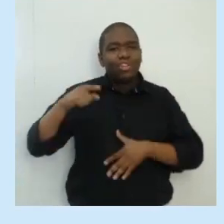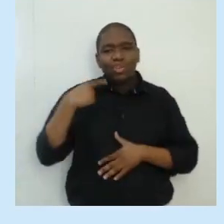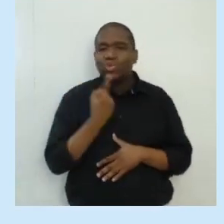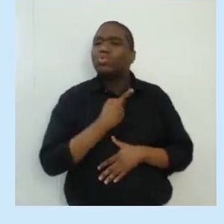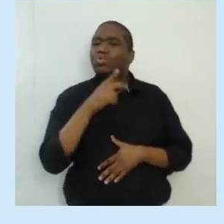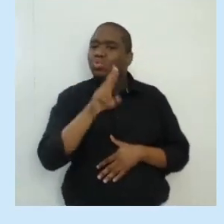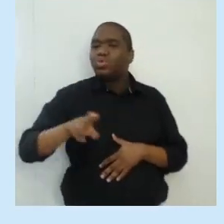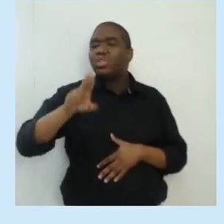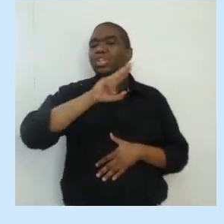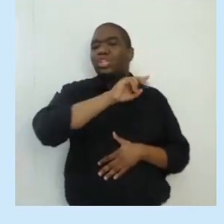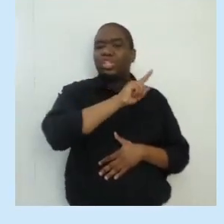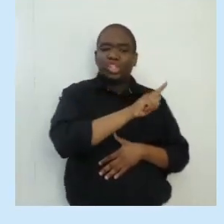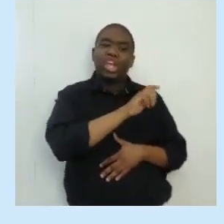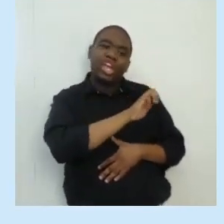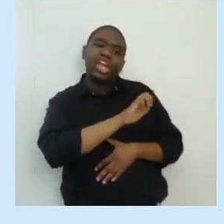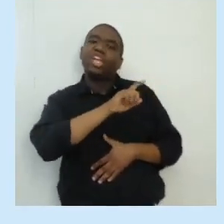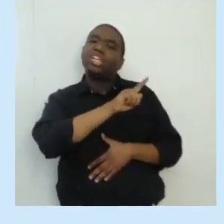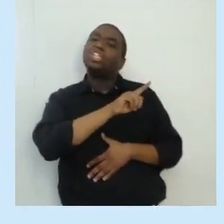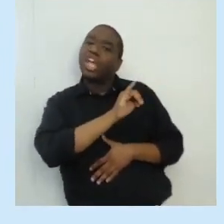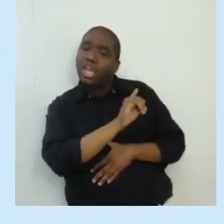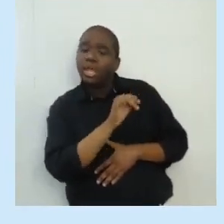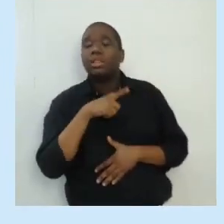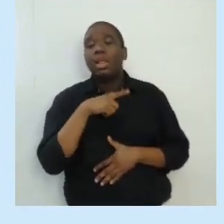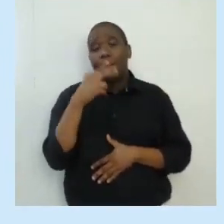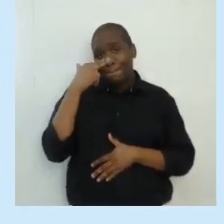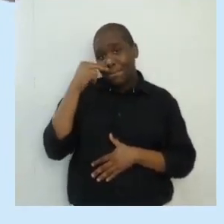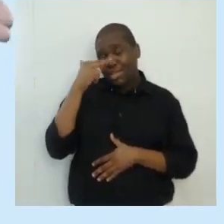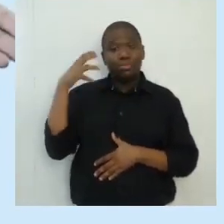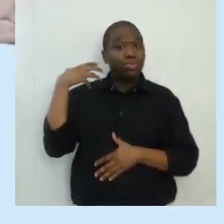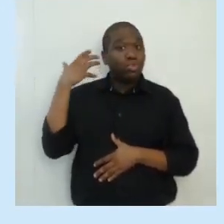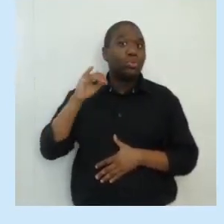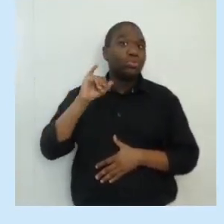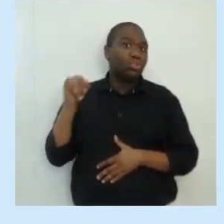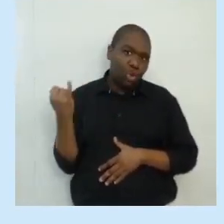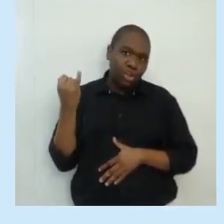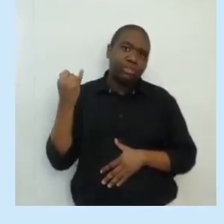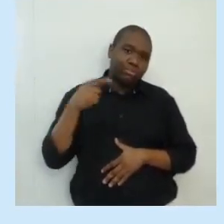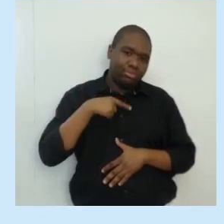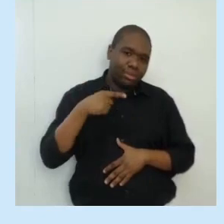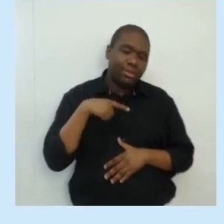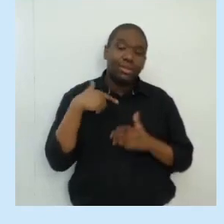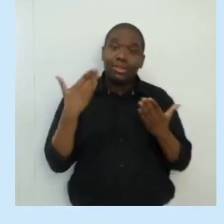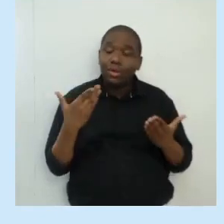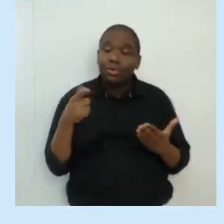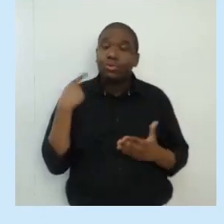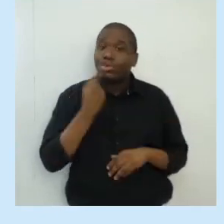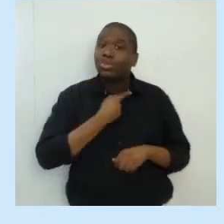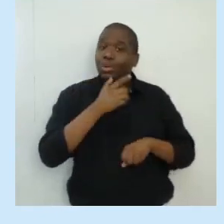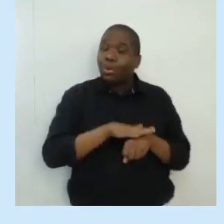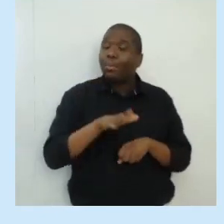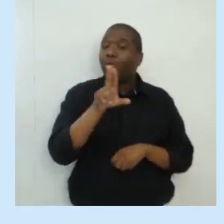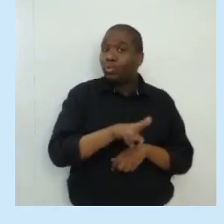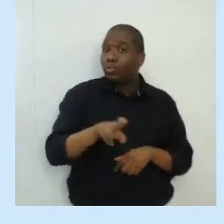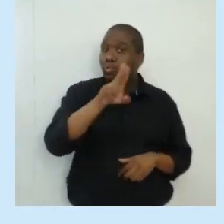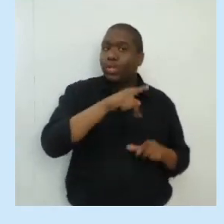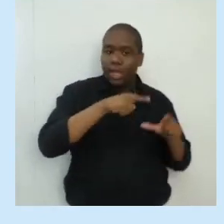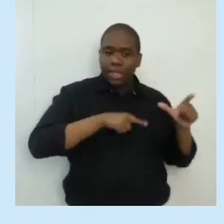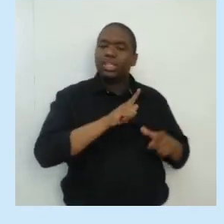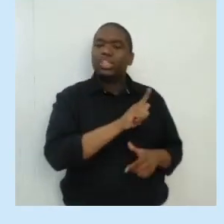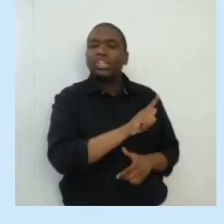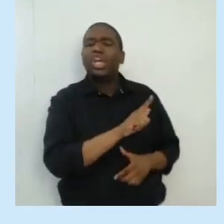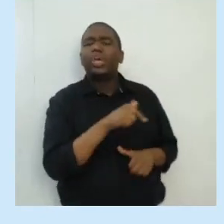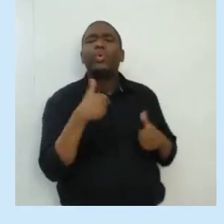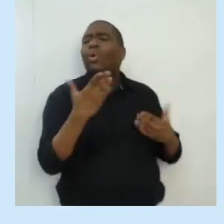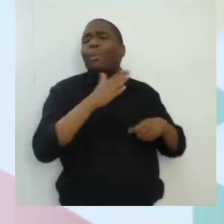G com I, e ele tem a mesma sonoridade do J. Então, quando utilizamos o G? Vamos